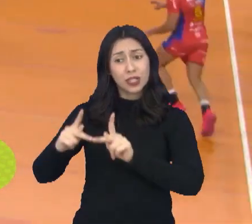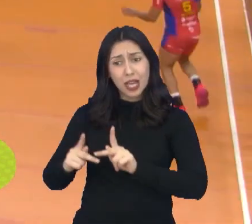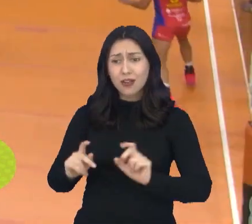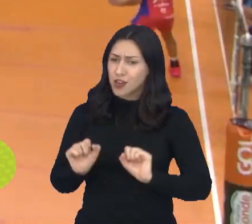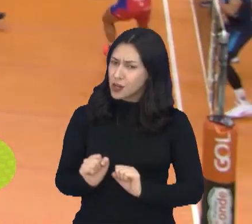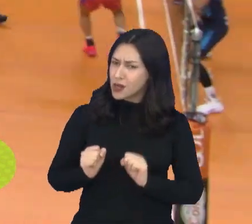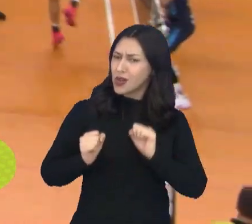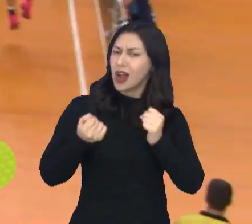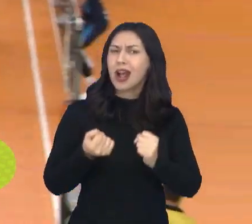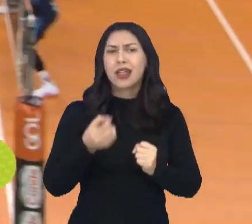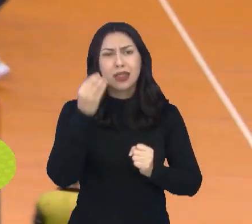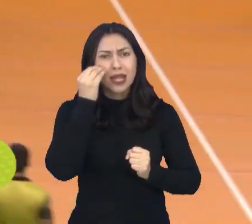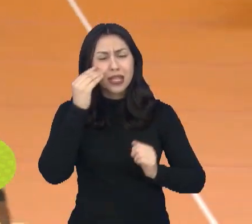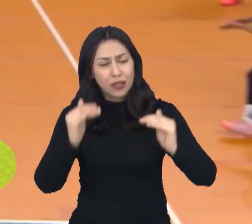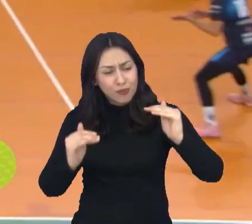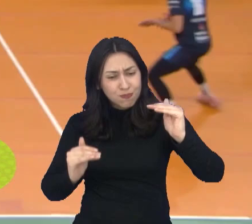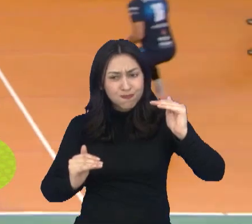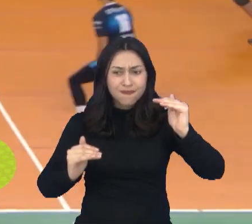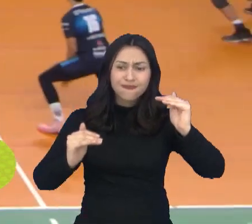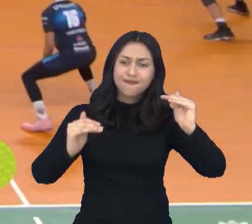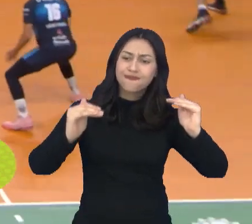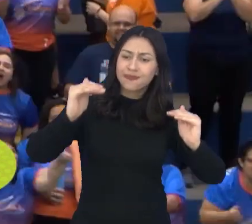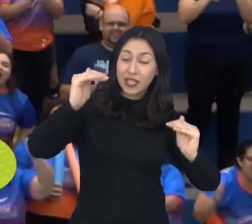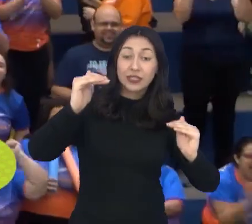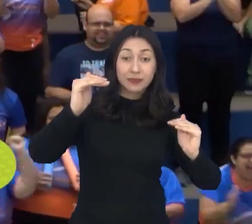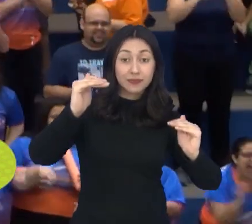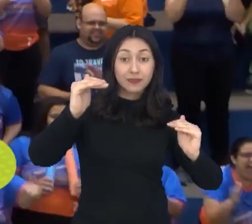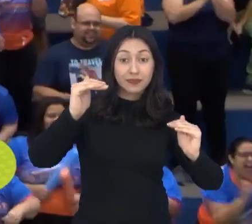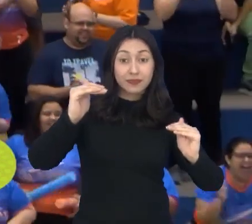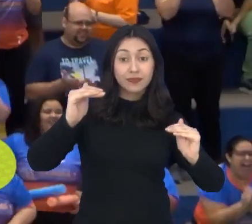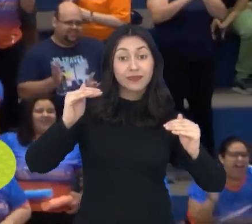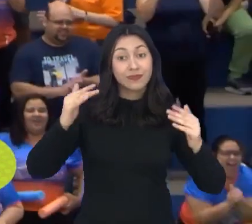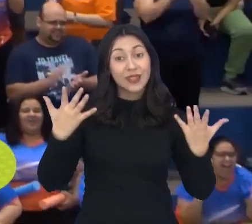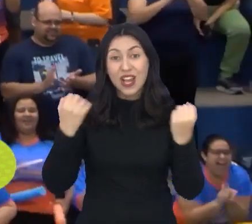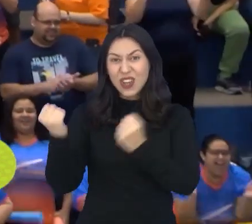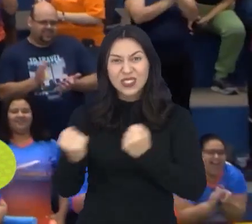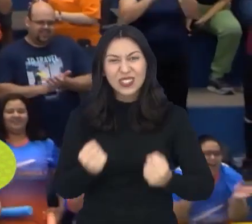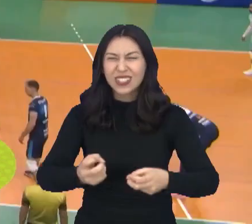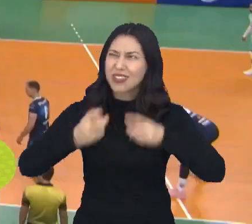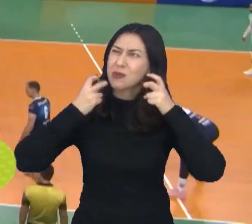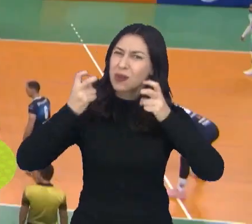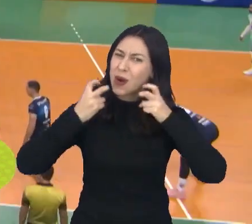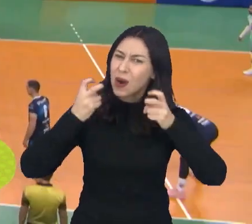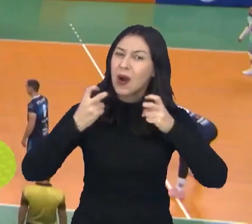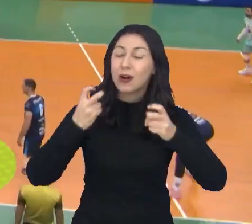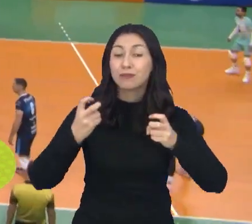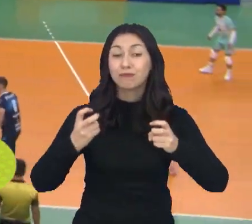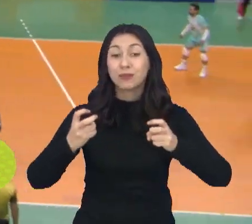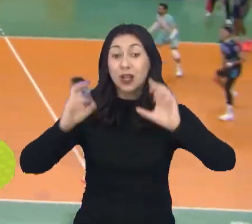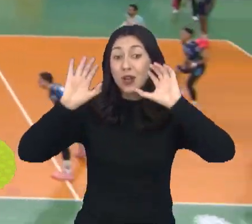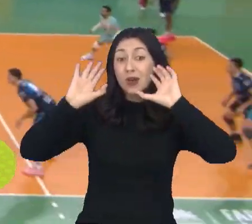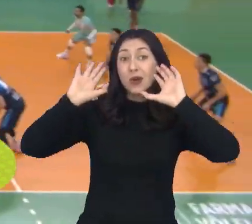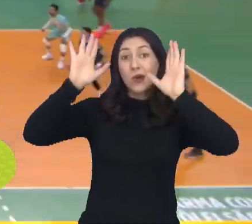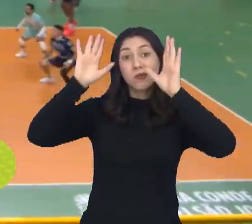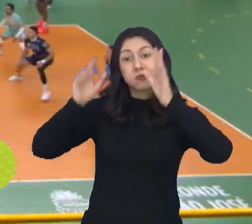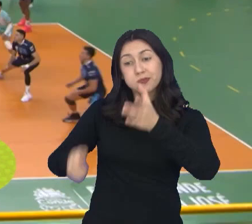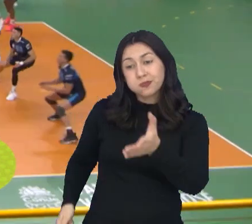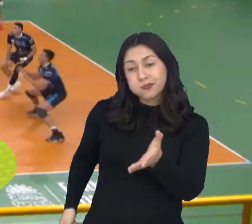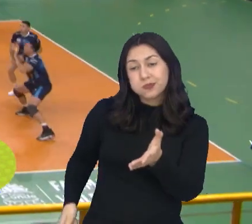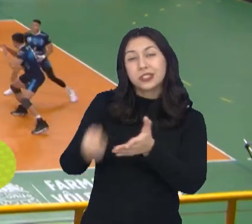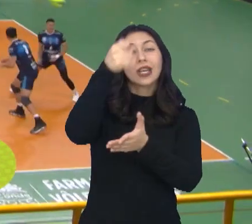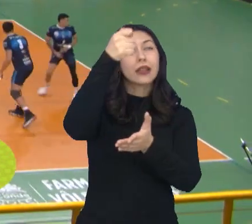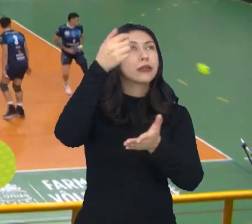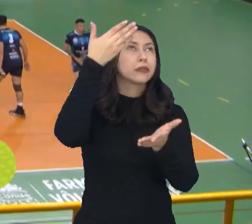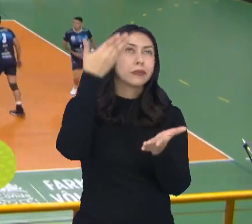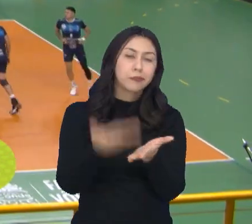e buscava a virada no placar a cada jogada, para delírio dos torcedores. O saque, porém, continuava sendo